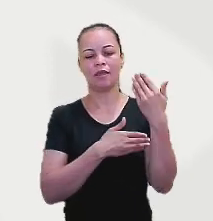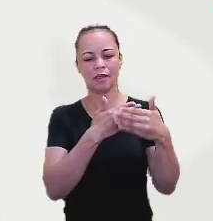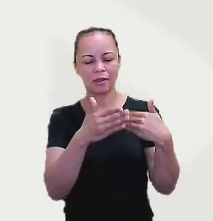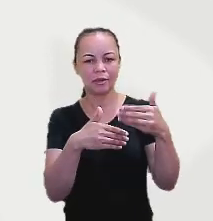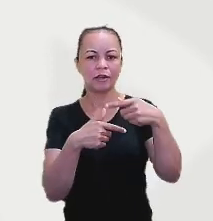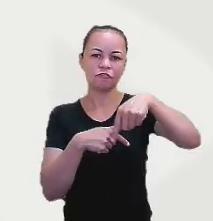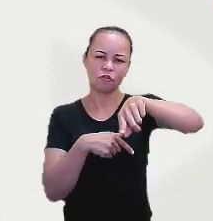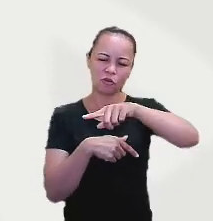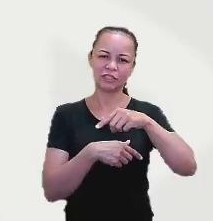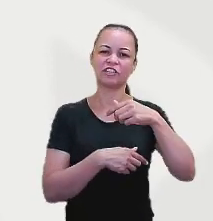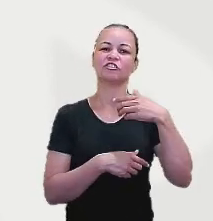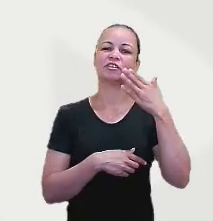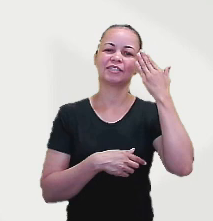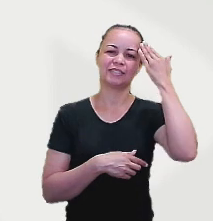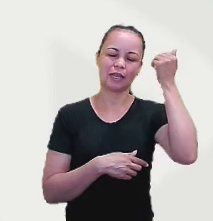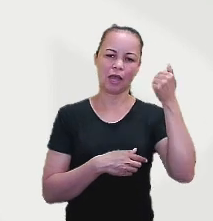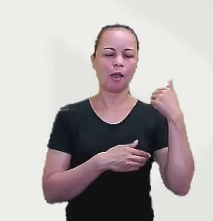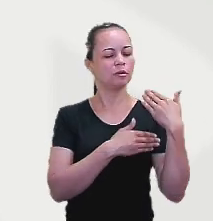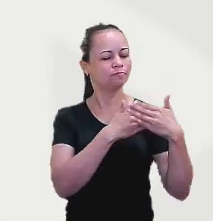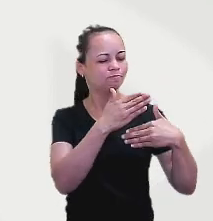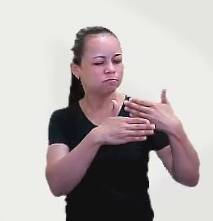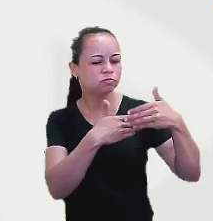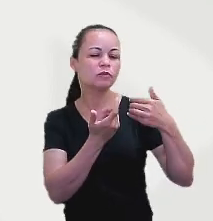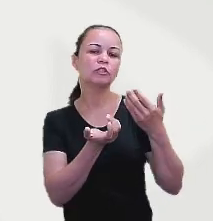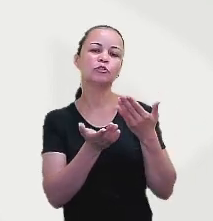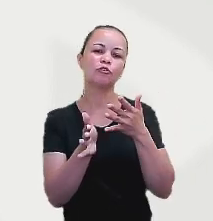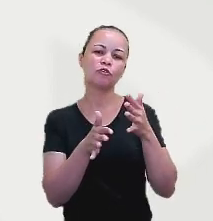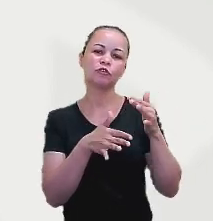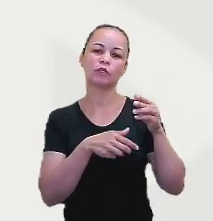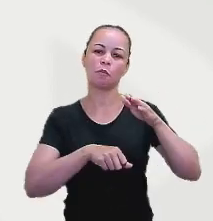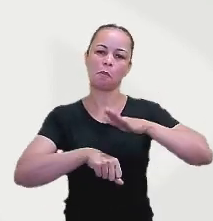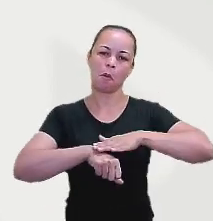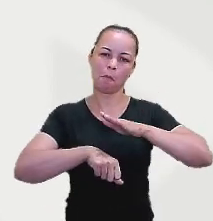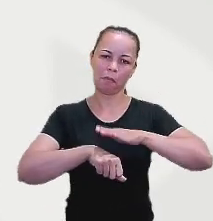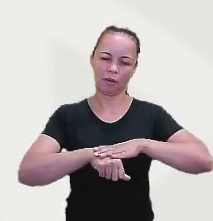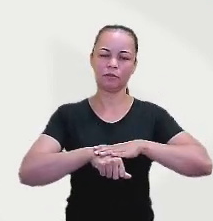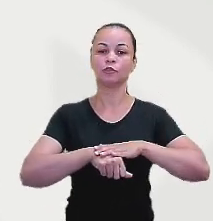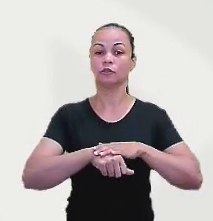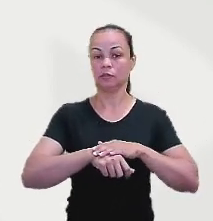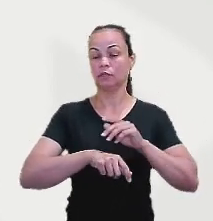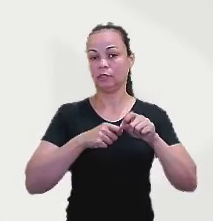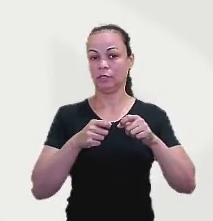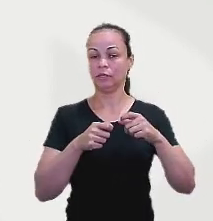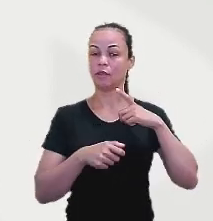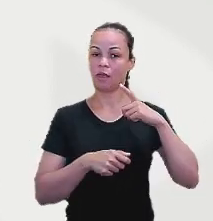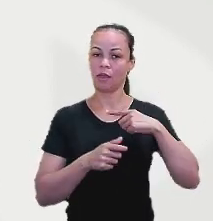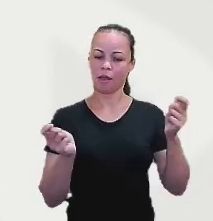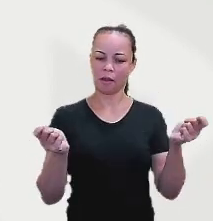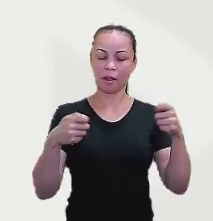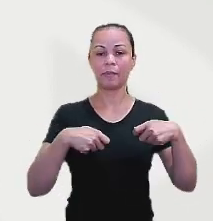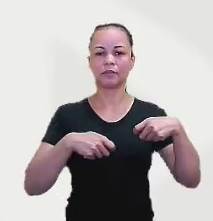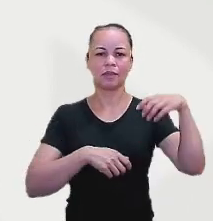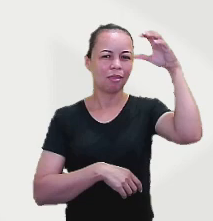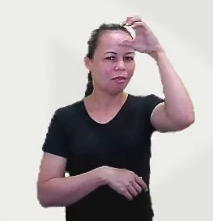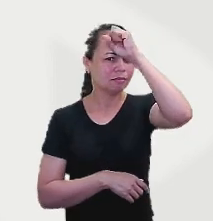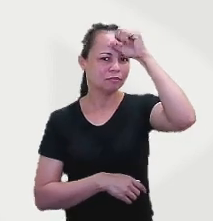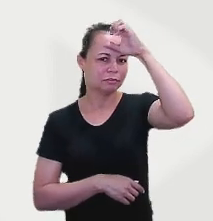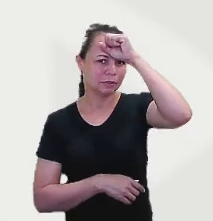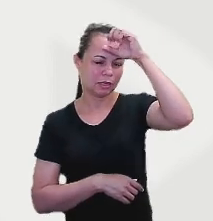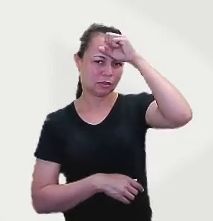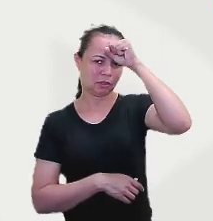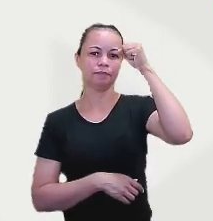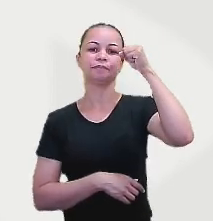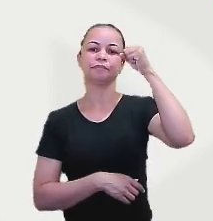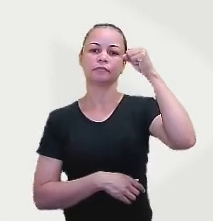indo por um caminho muito auspicioso, muito positivo nesse momento de ter a capacidade de aprender.